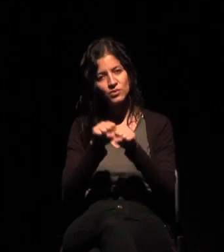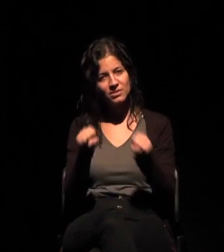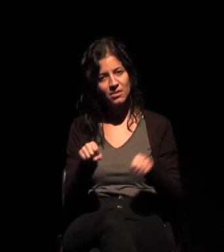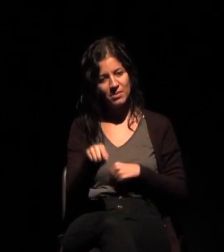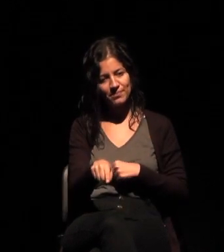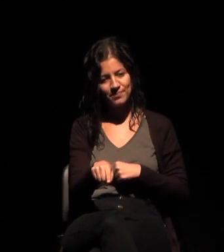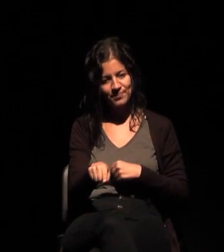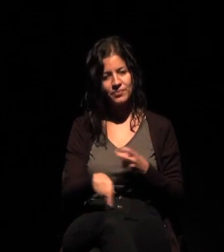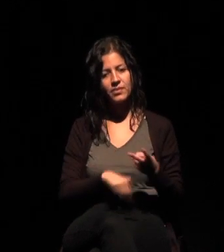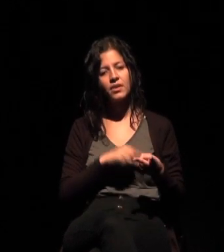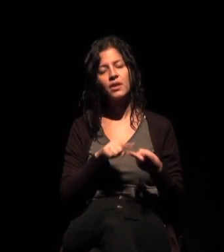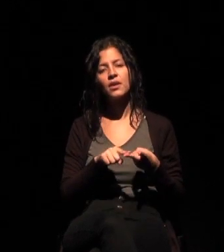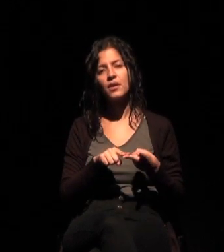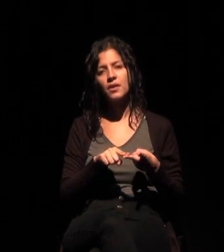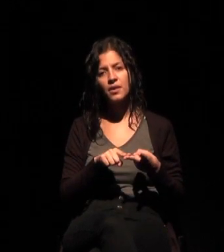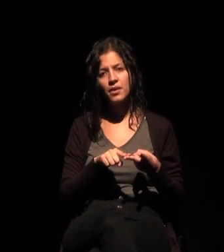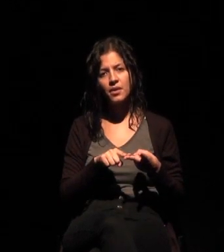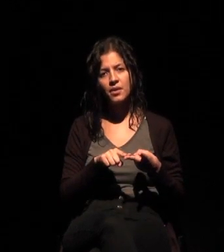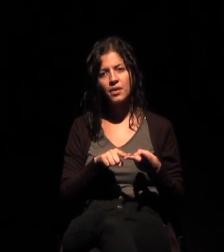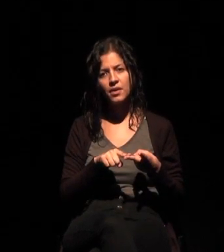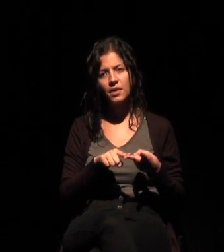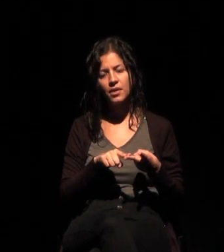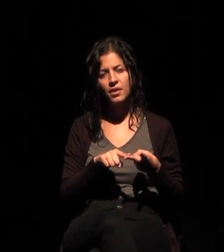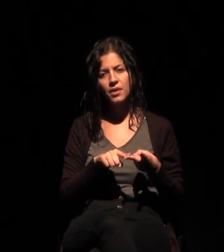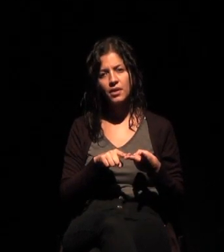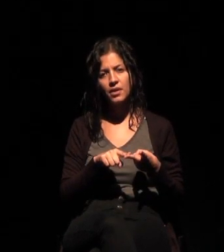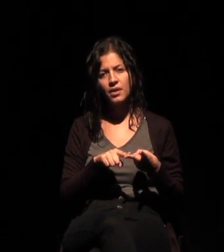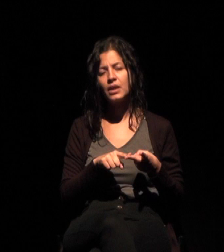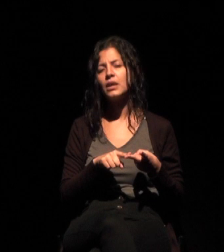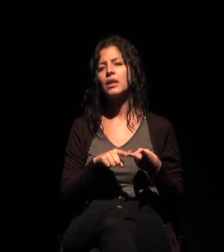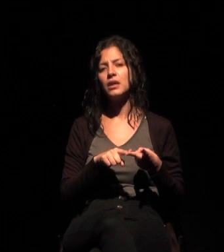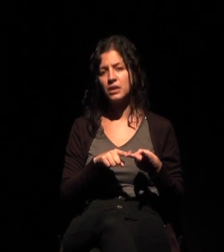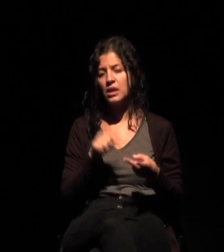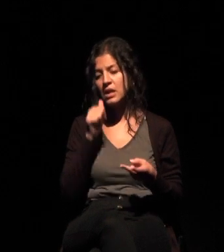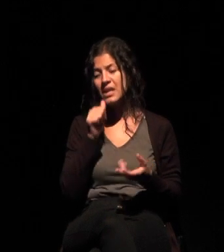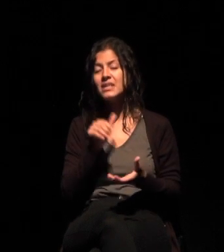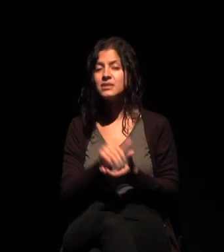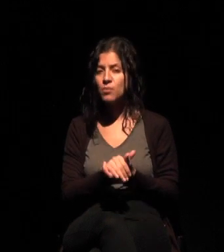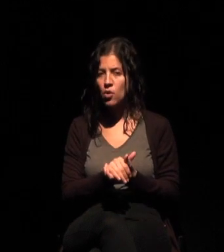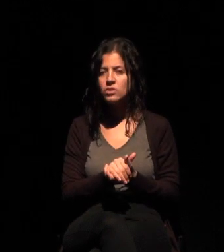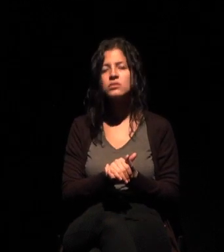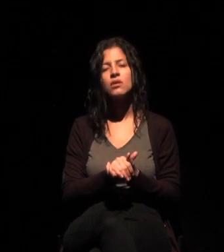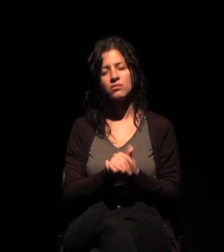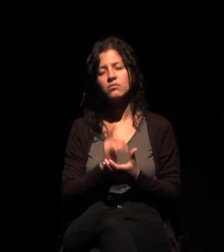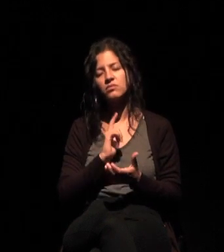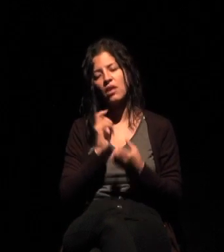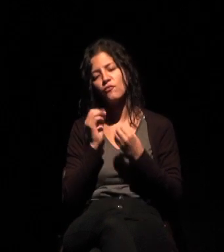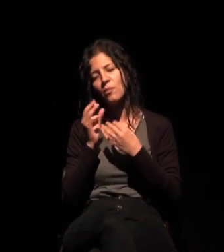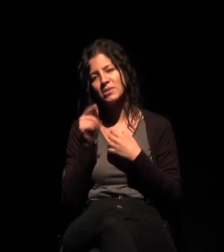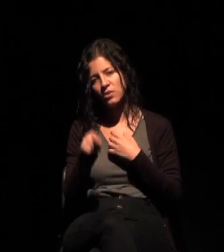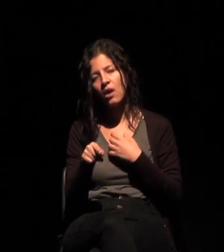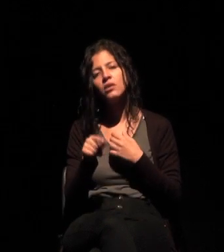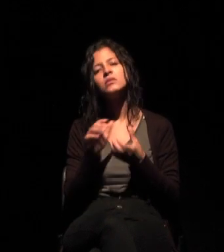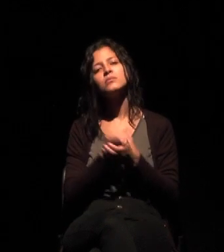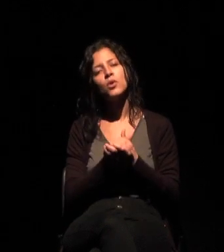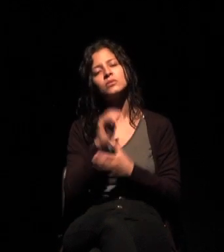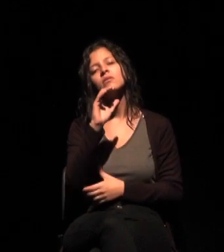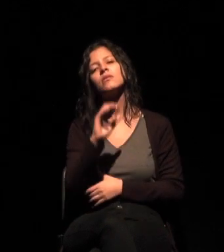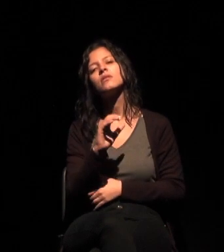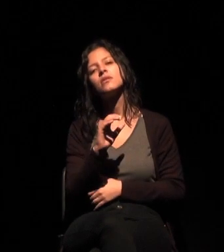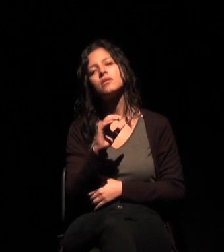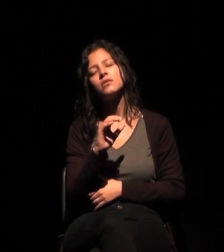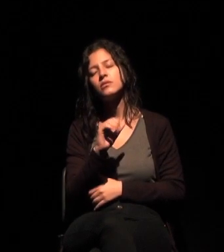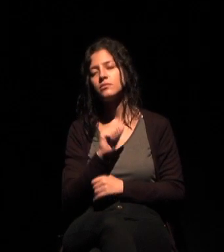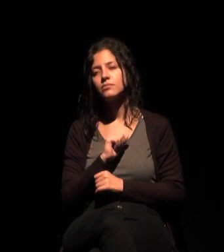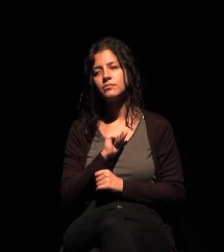é que ele é o esposa dele que é alguém que está na base é católica como sopa